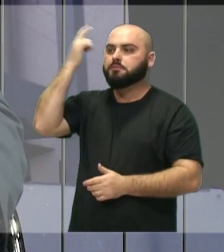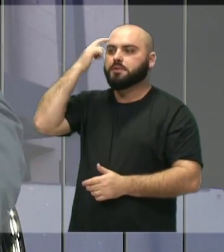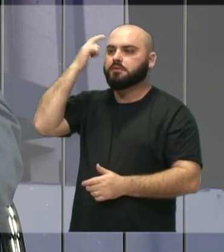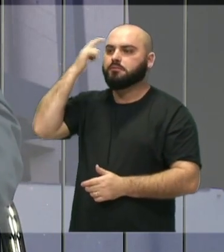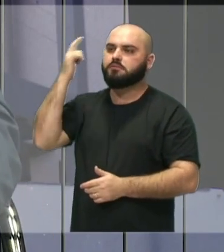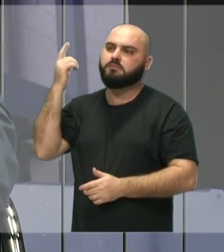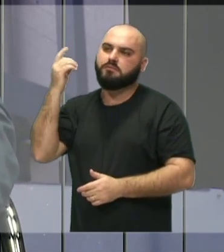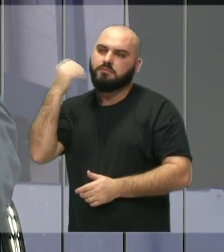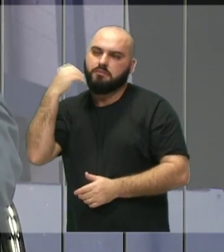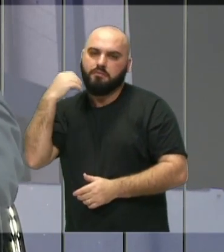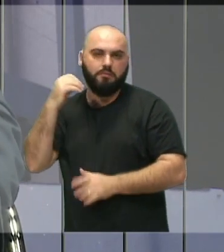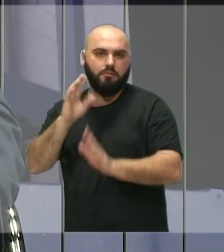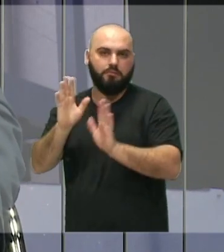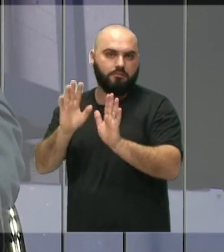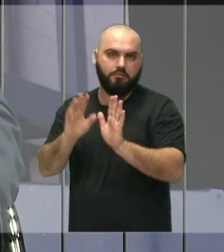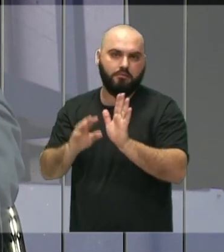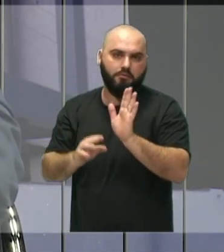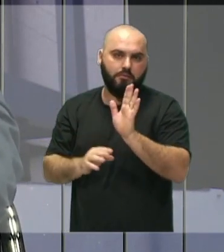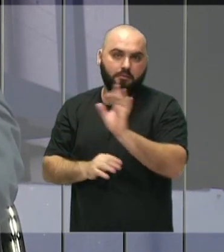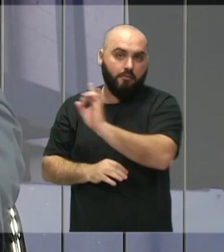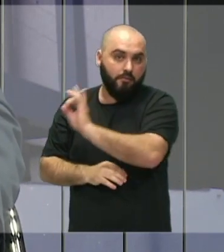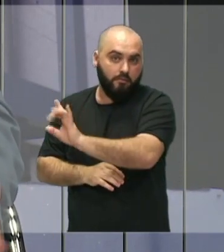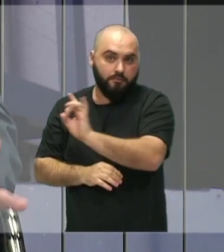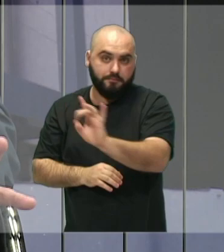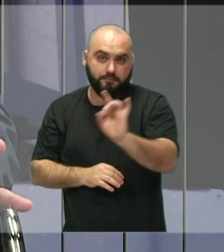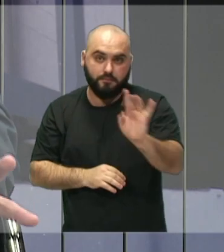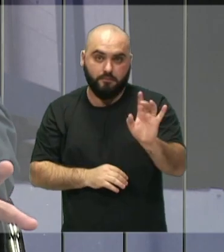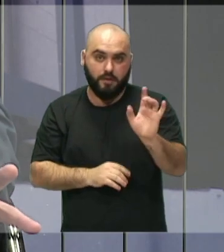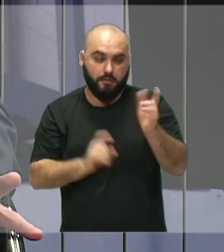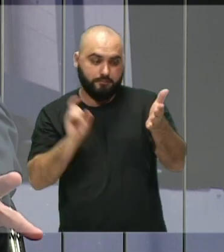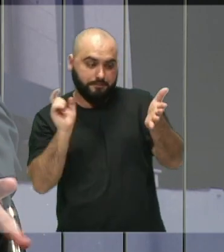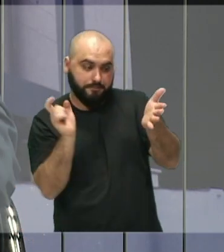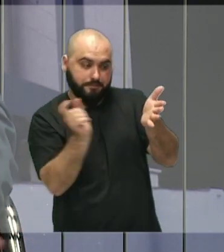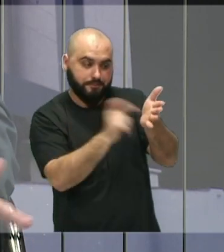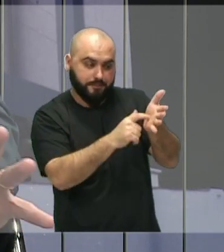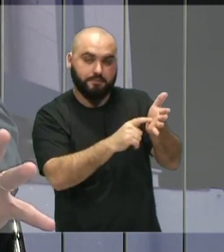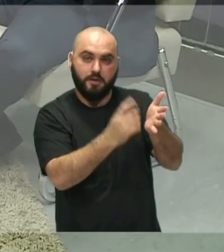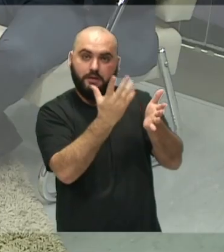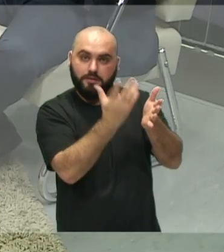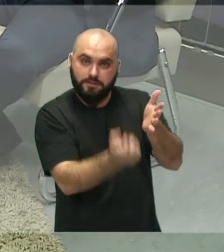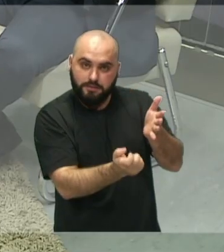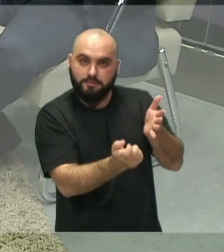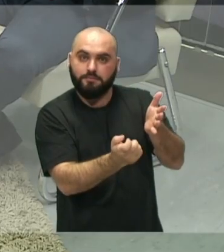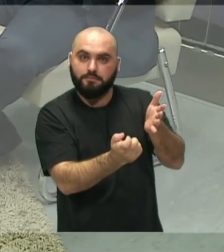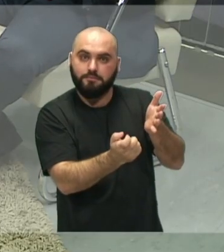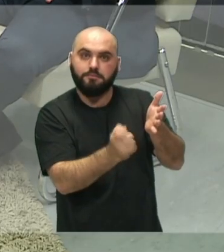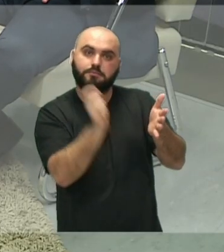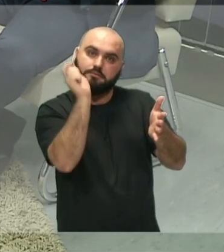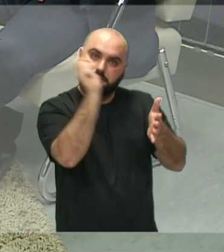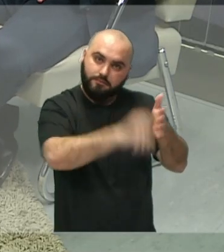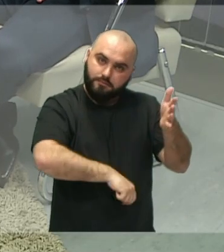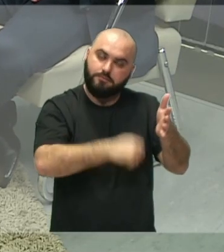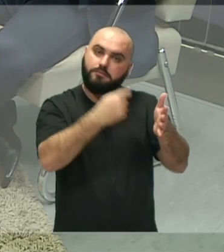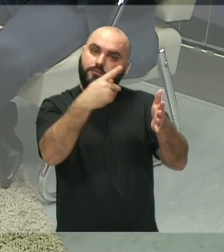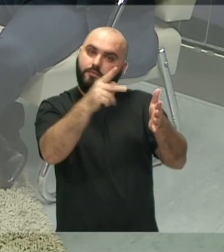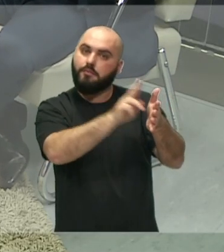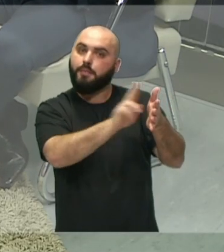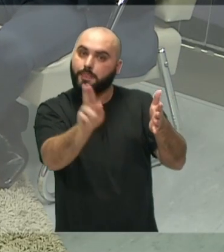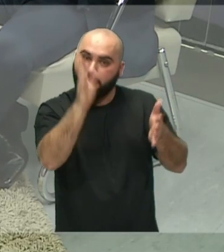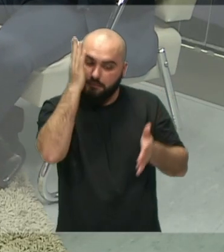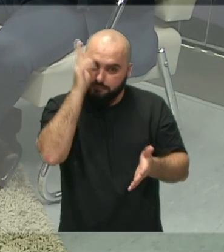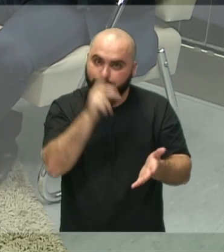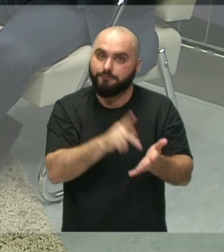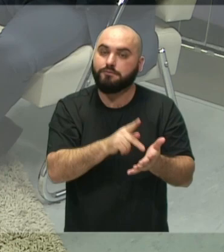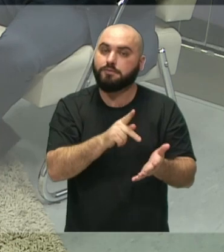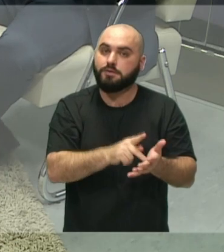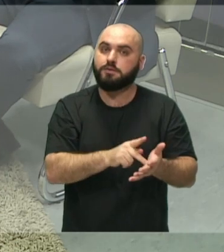né? Ela é extremamente. Cada confirma que você aperta ali, você está assinando, muitas